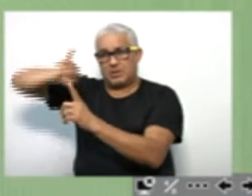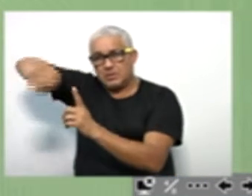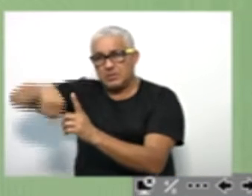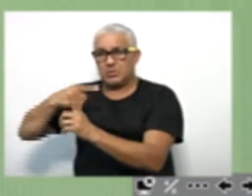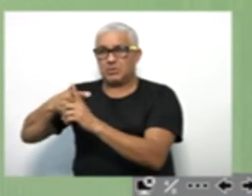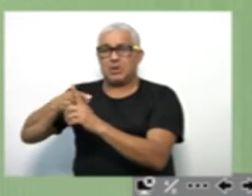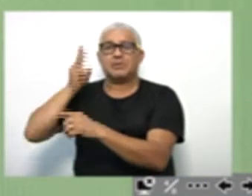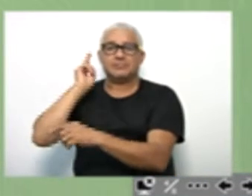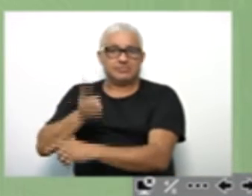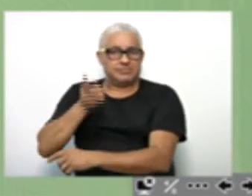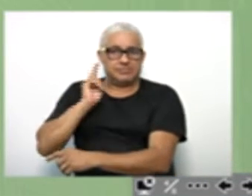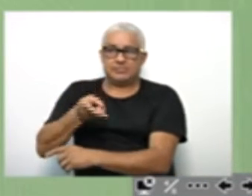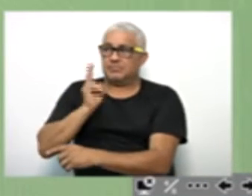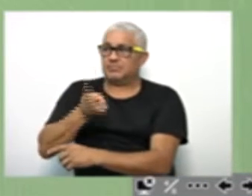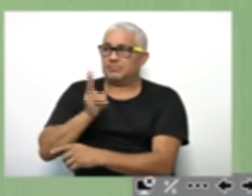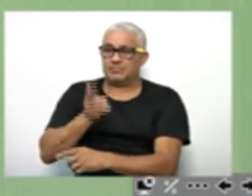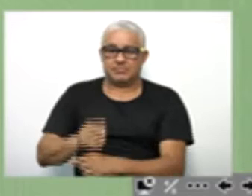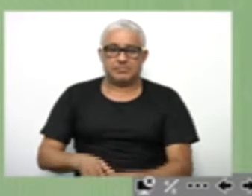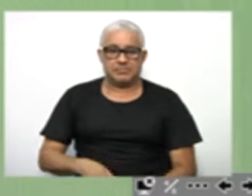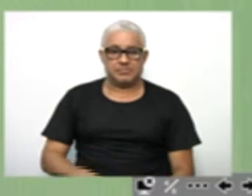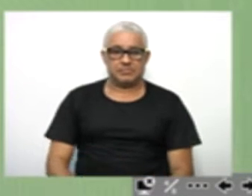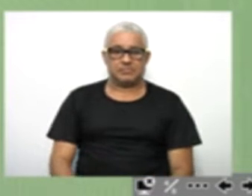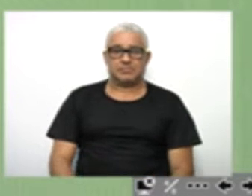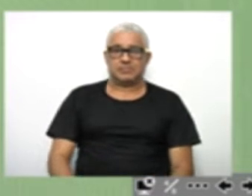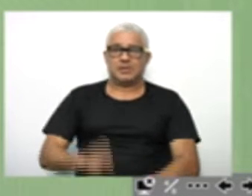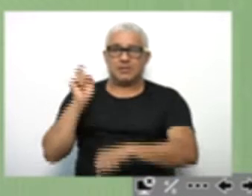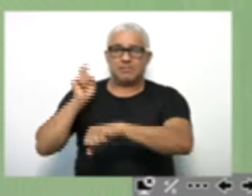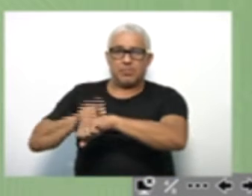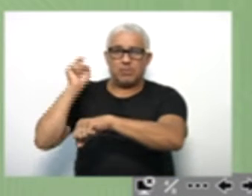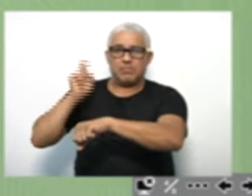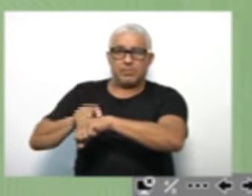durante todo um período de tempo.